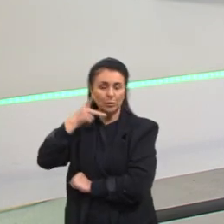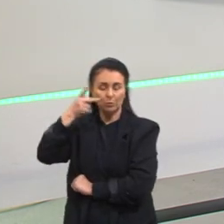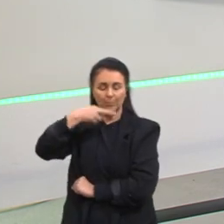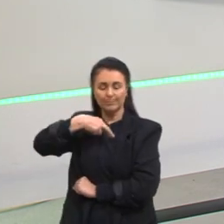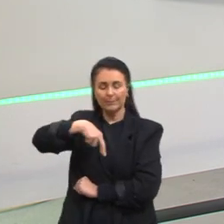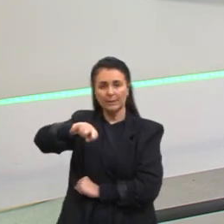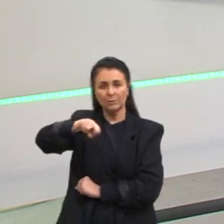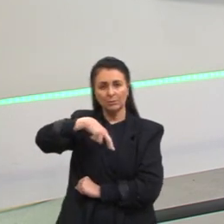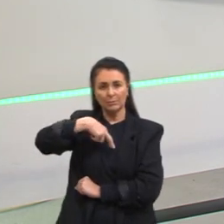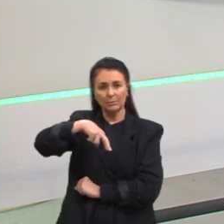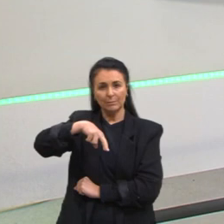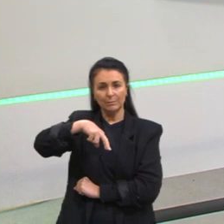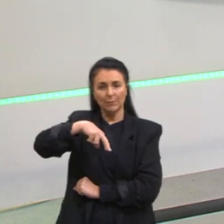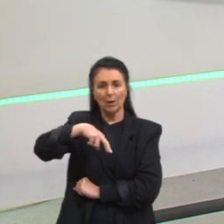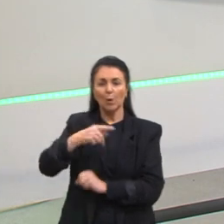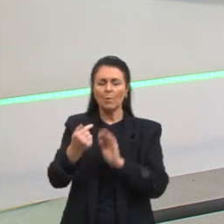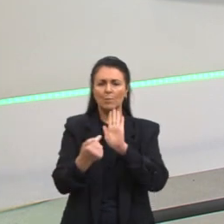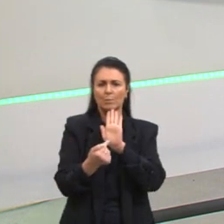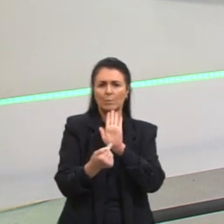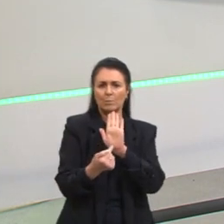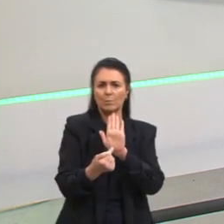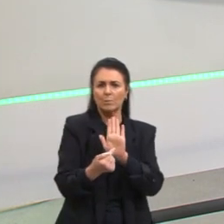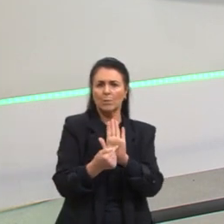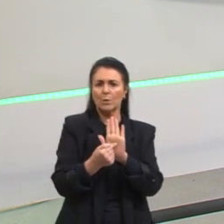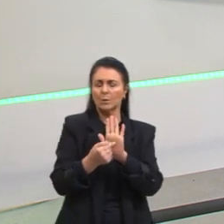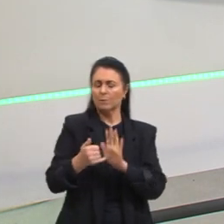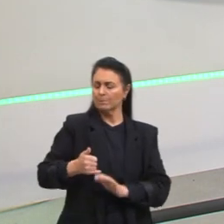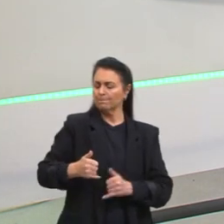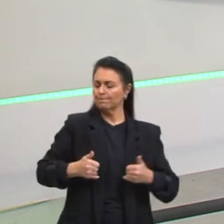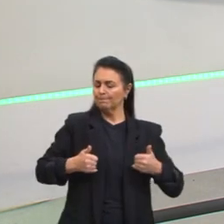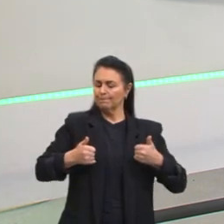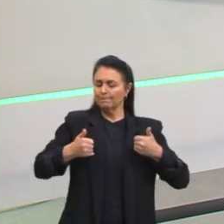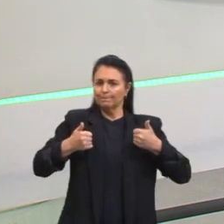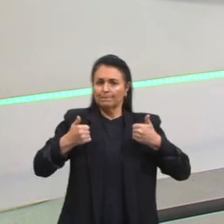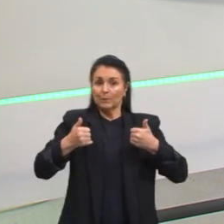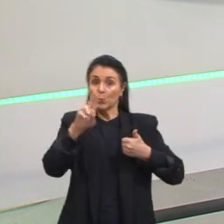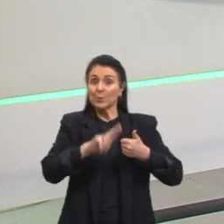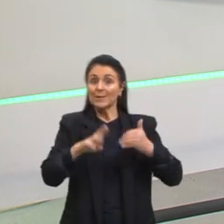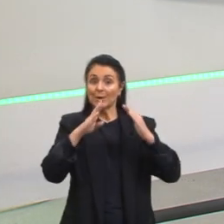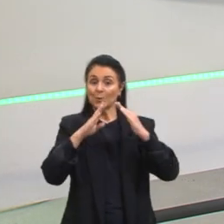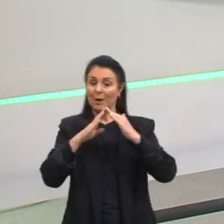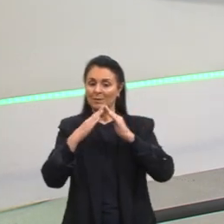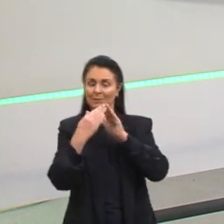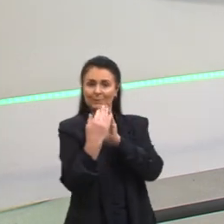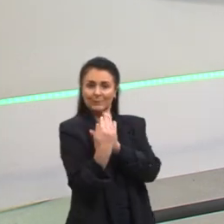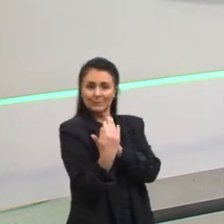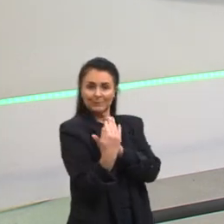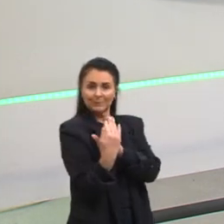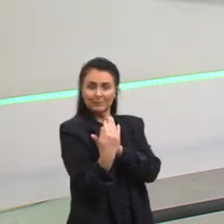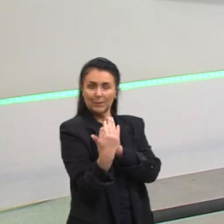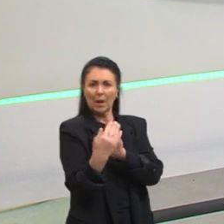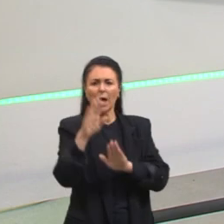religioso demonstrando a sua imponência através das pirâmides a